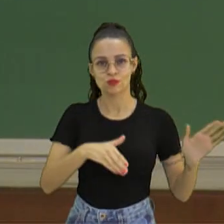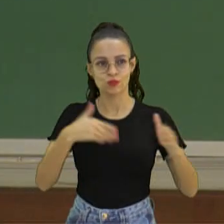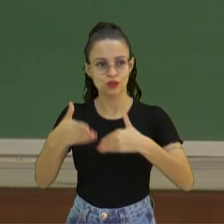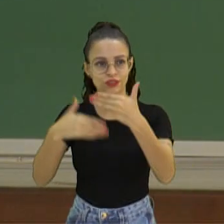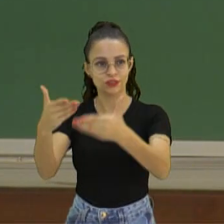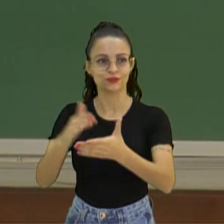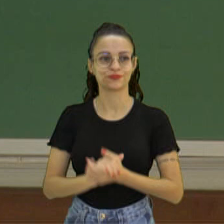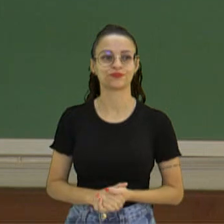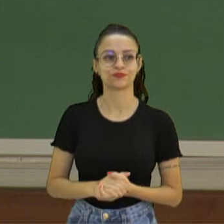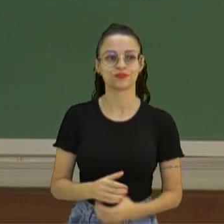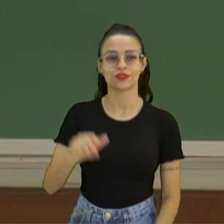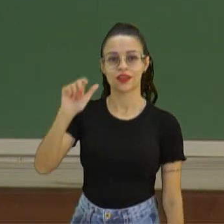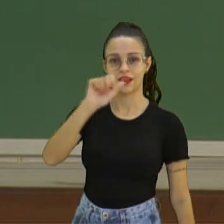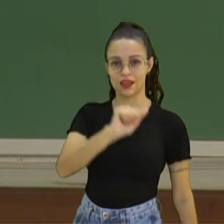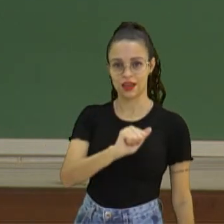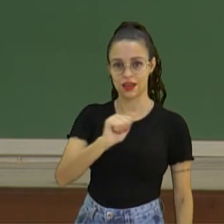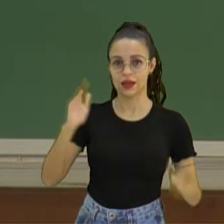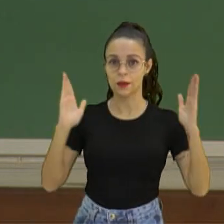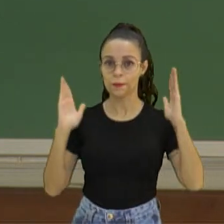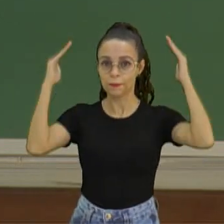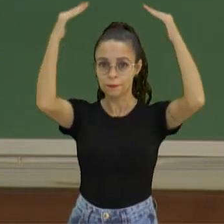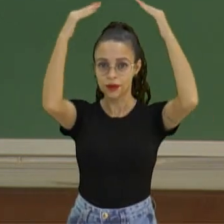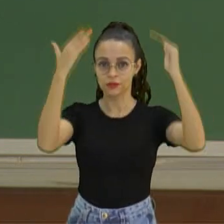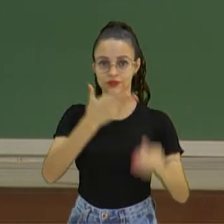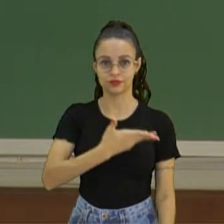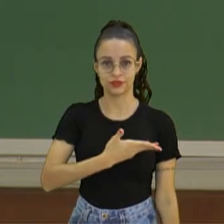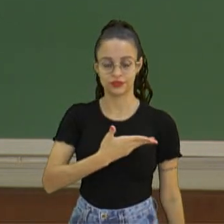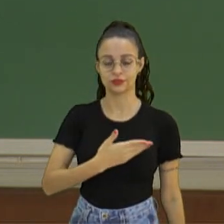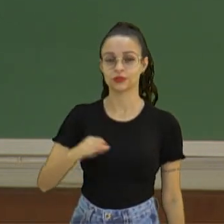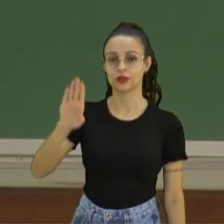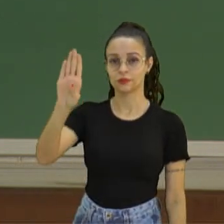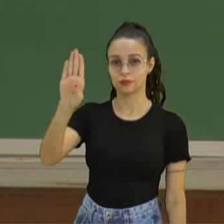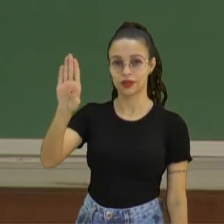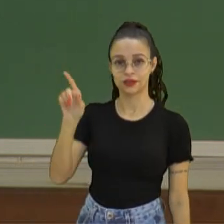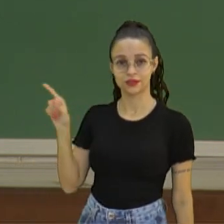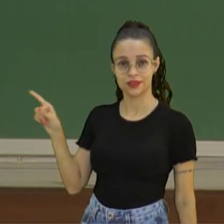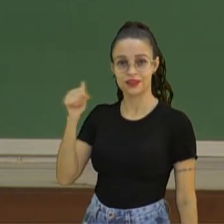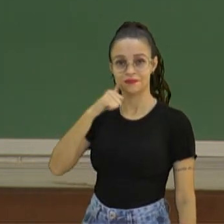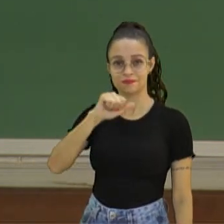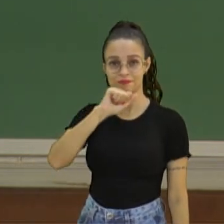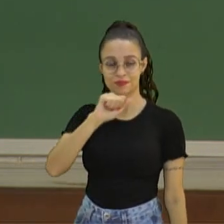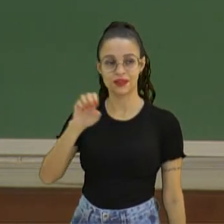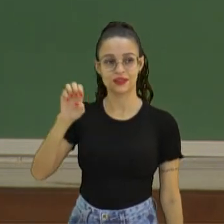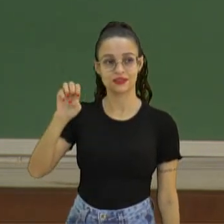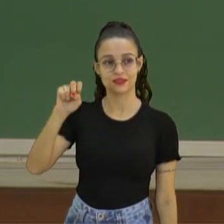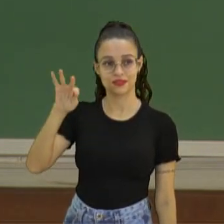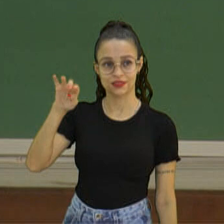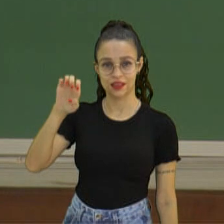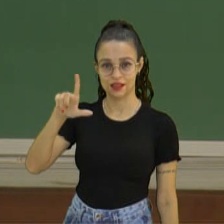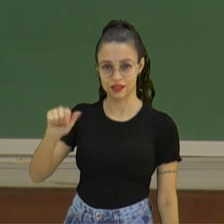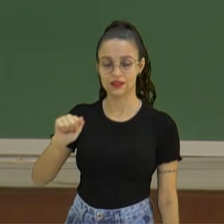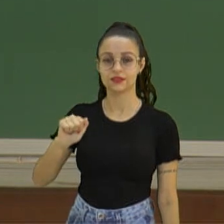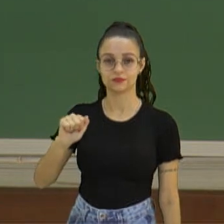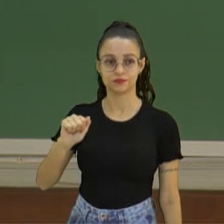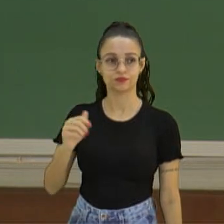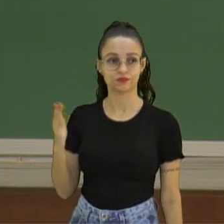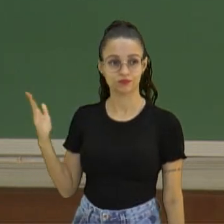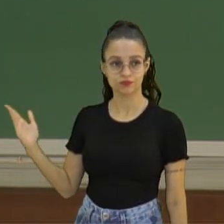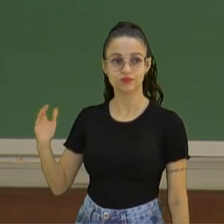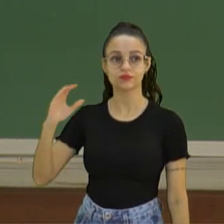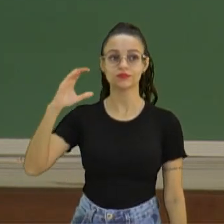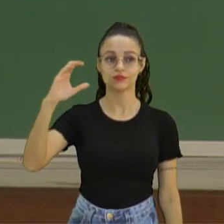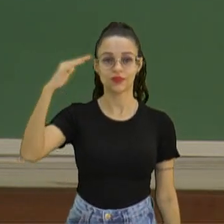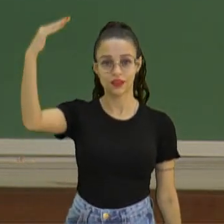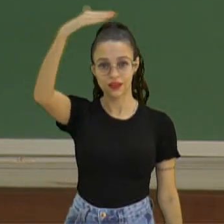Então temos aqui letra A Papa Francisco letra B mãe Stella de Oxóssi letras e sua santidade Dalai